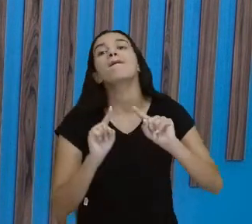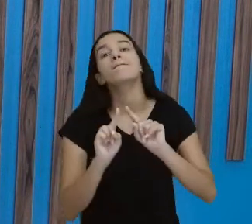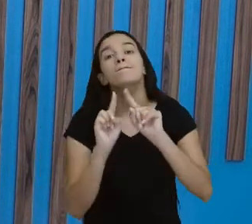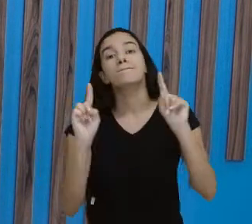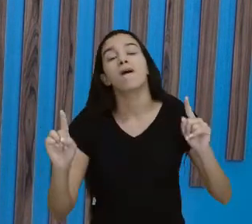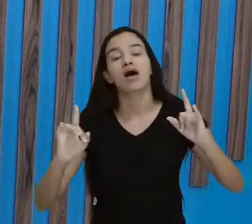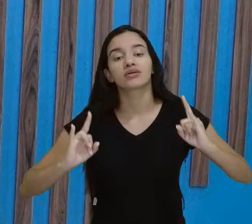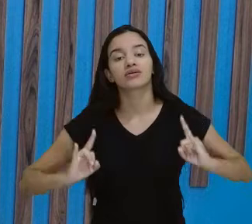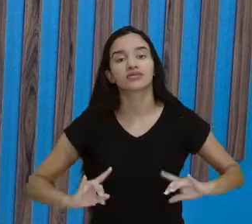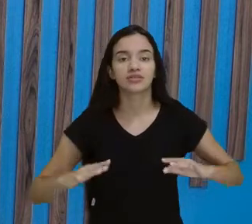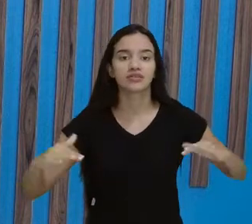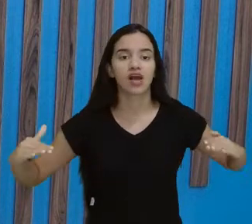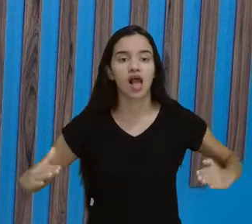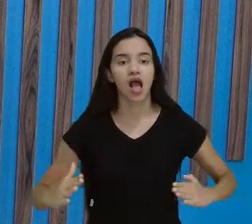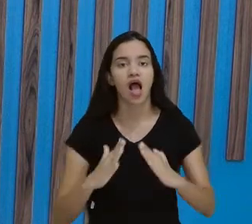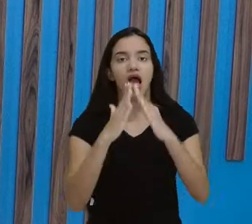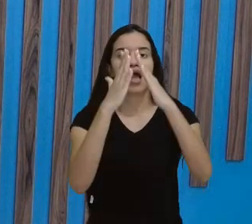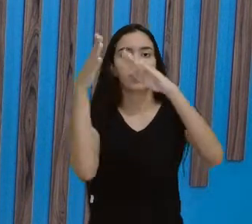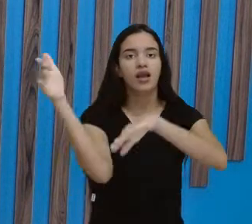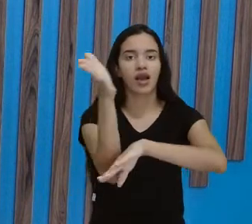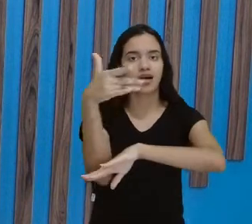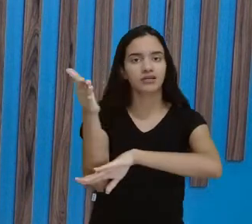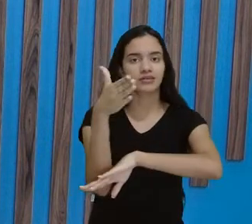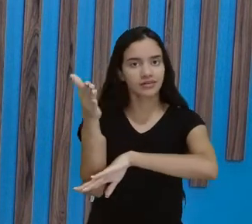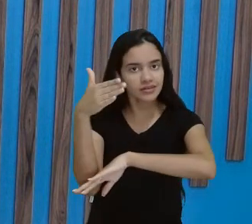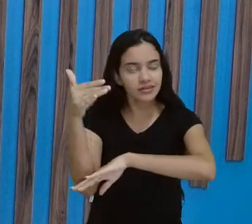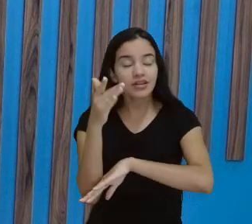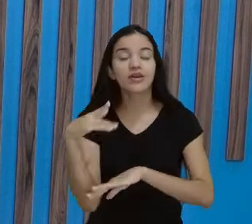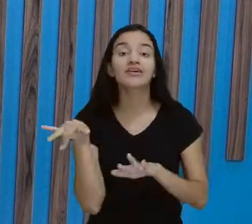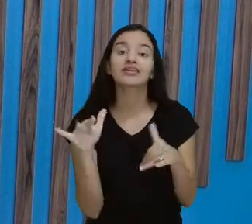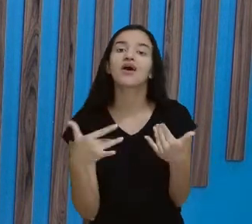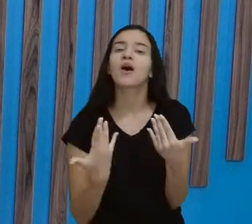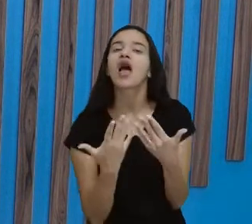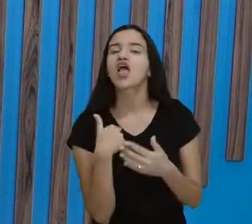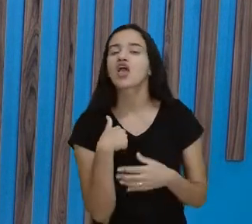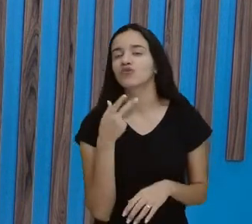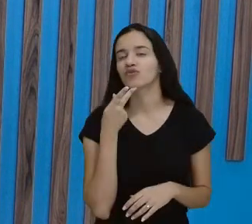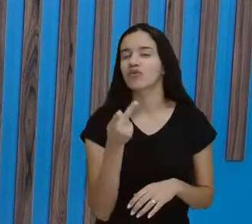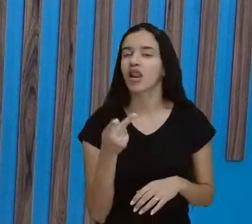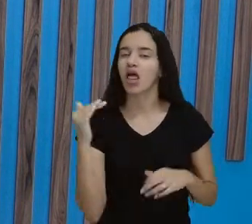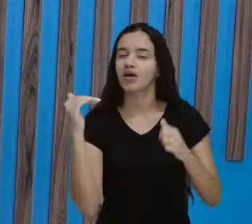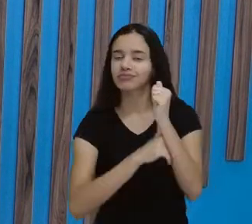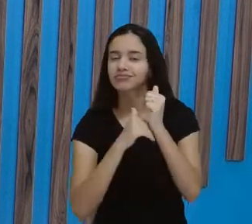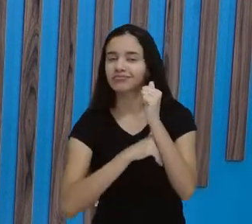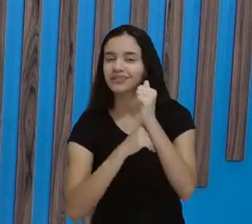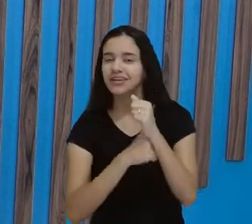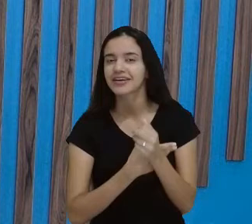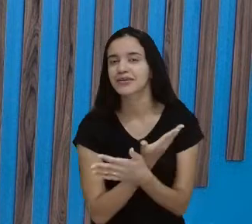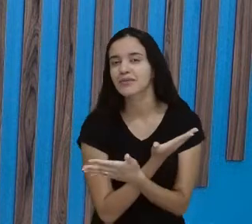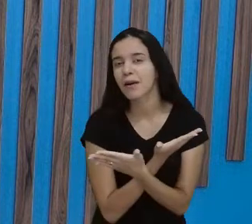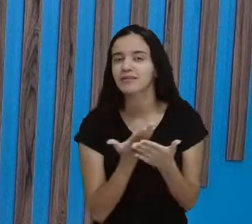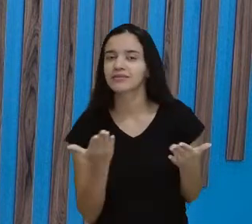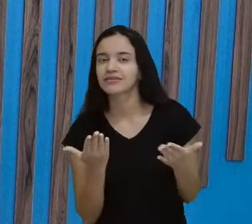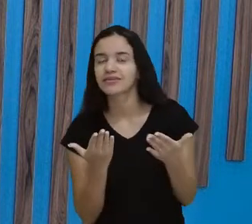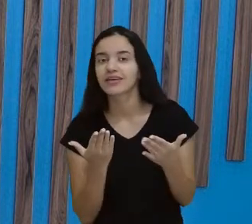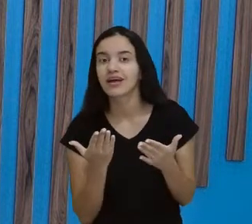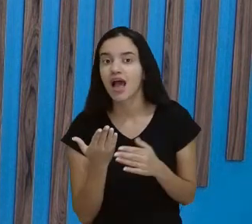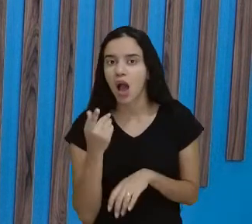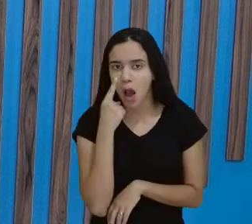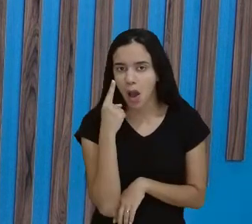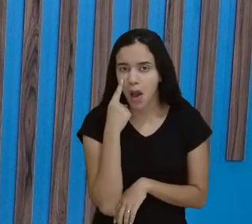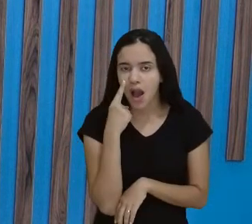castelos, jardins na época. Recife, gente, vou contar aqui um segredo para vocês, vou até falar baixinho. Vê